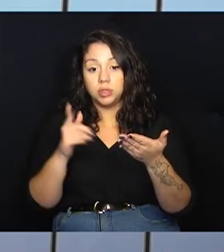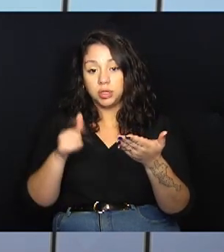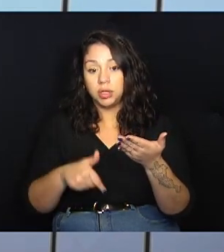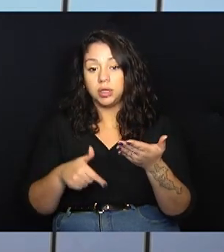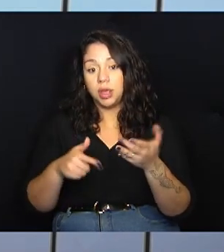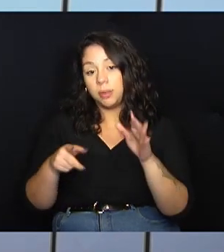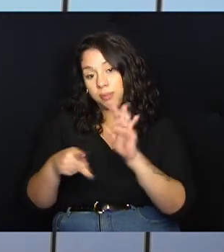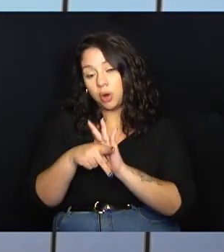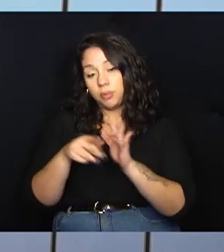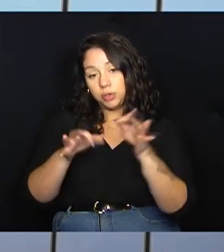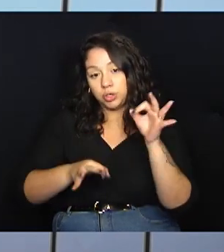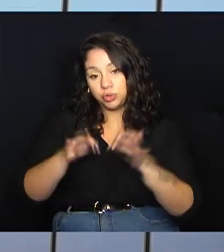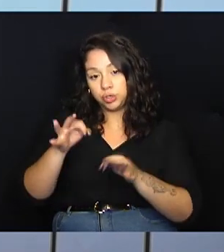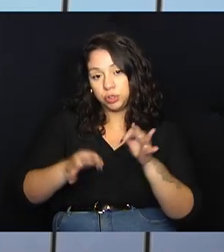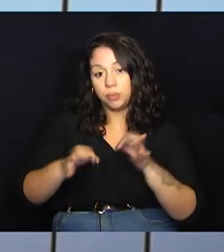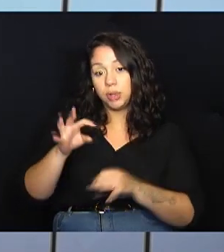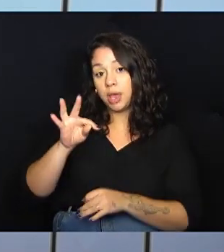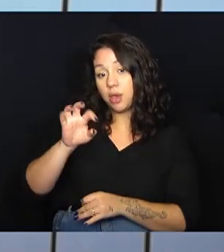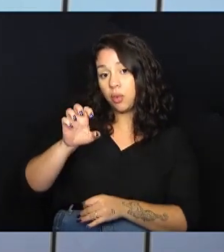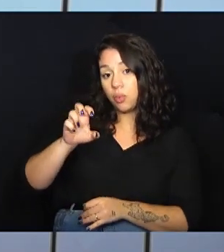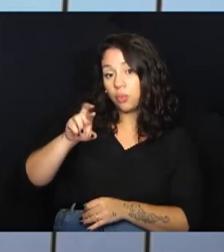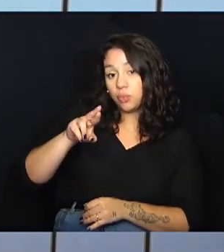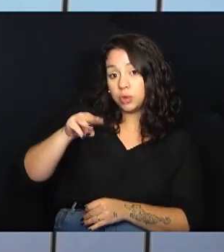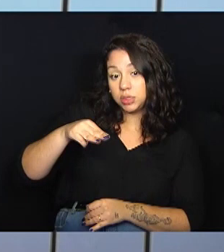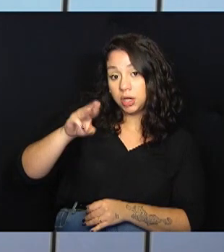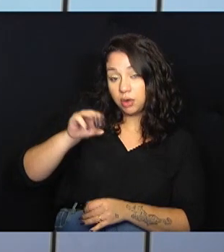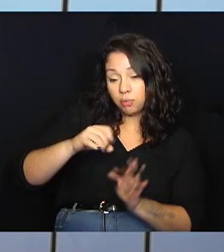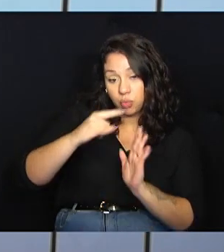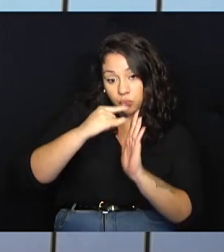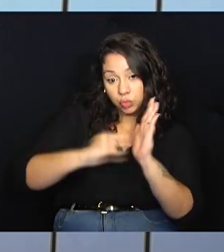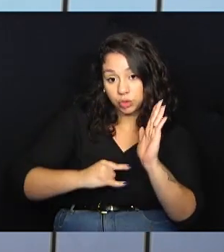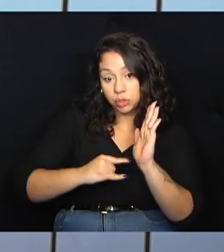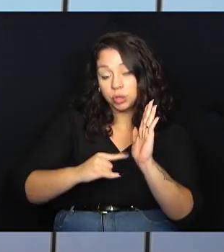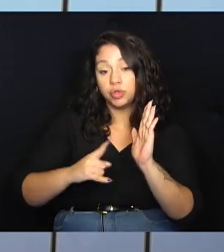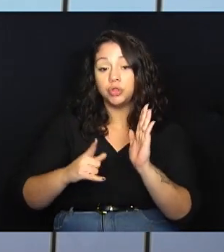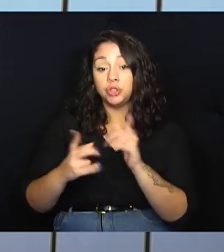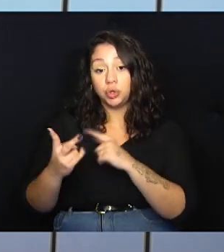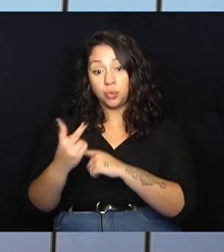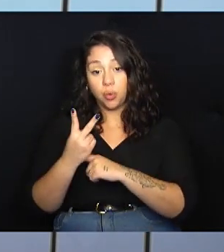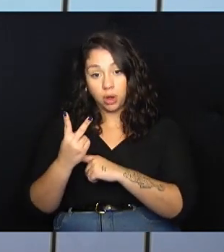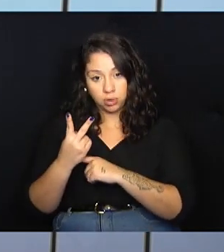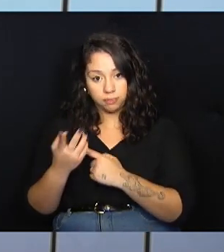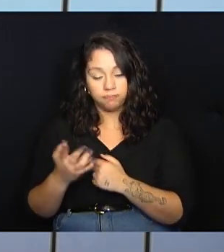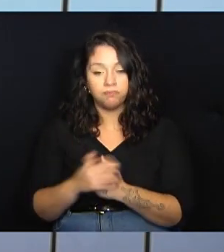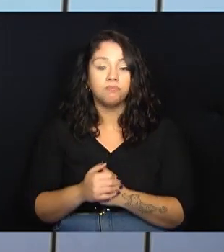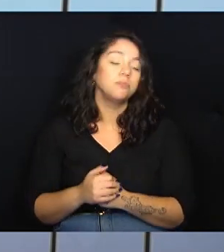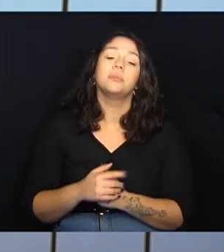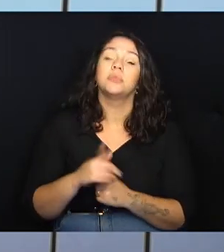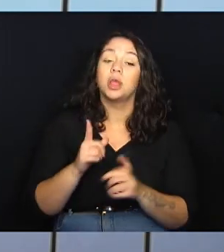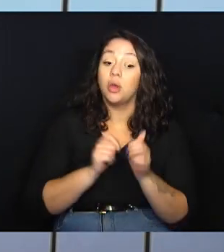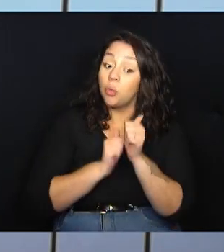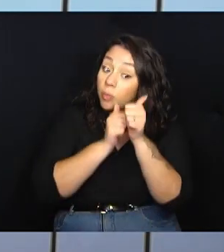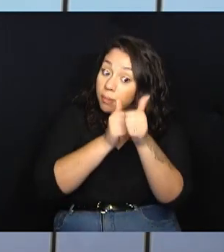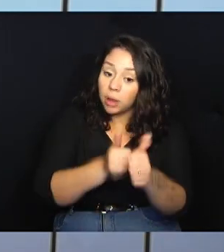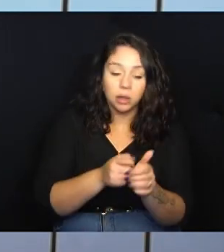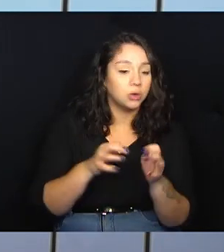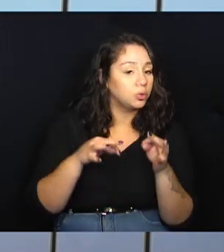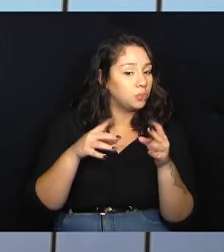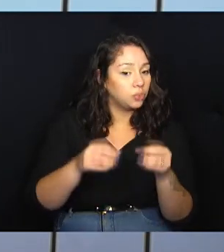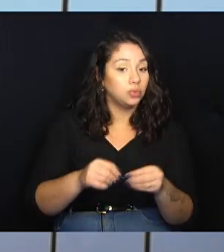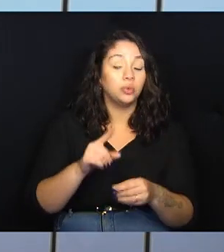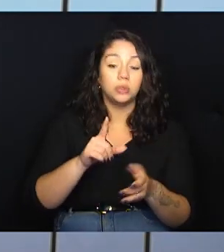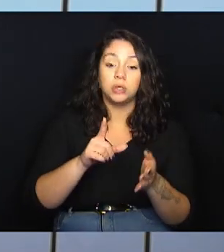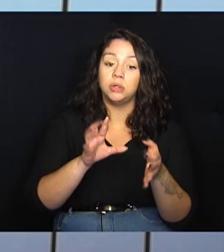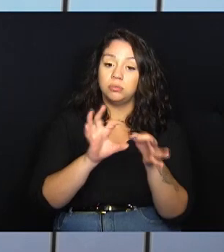da Infância. No apadrinhamento afetivo, também a Vara da Infância acompanha todo o processo e